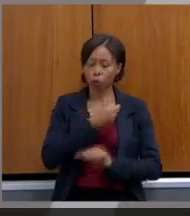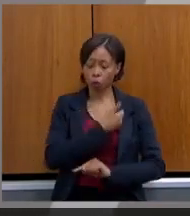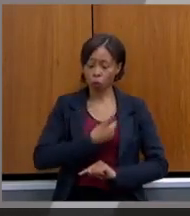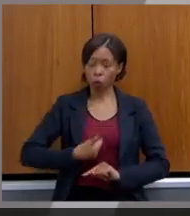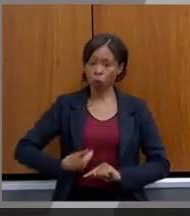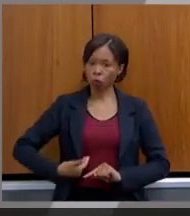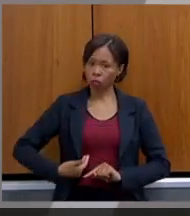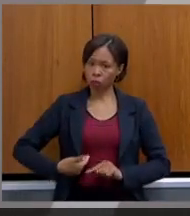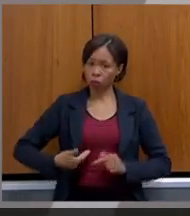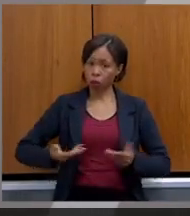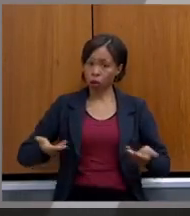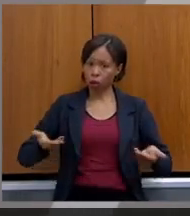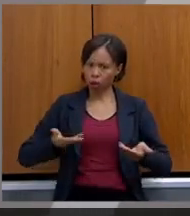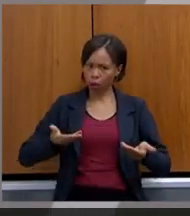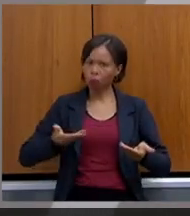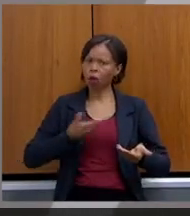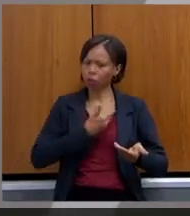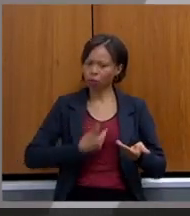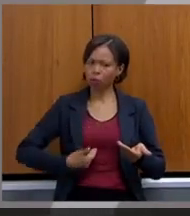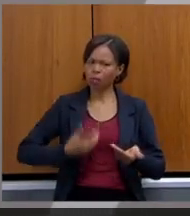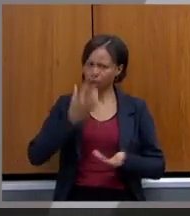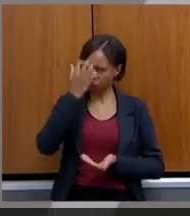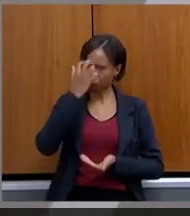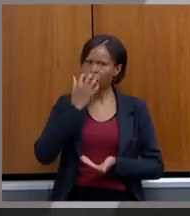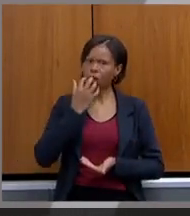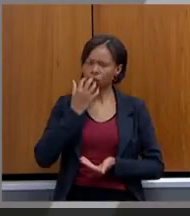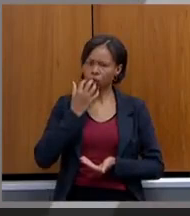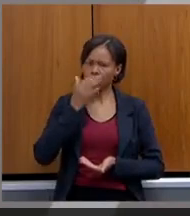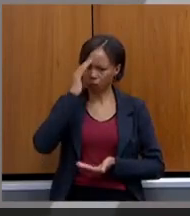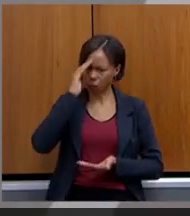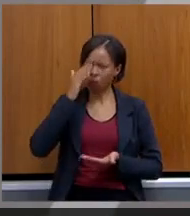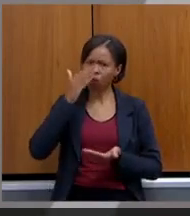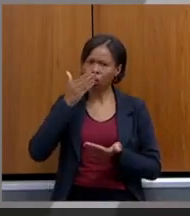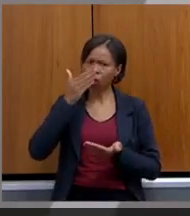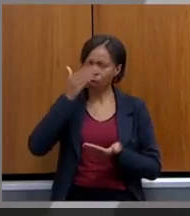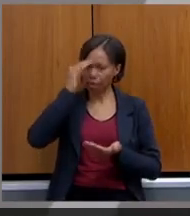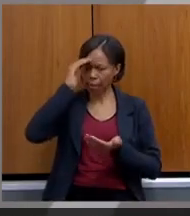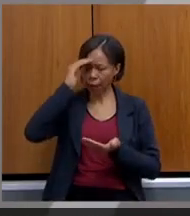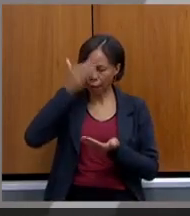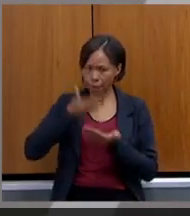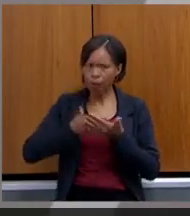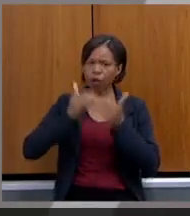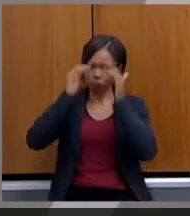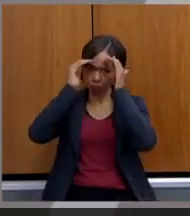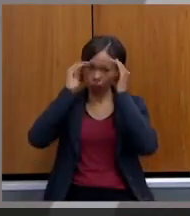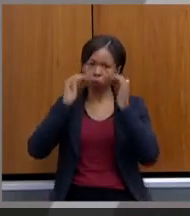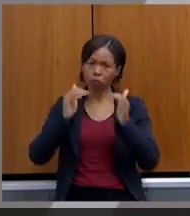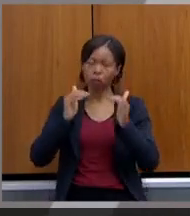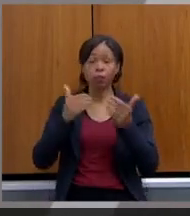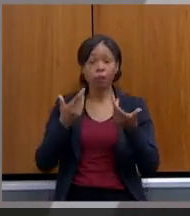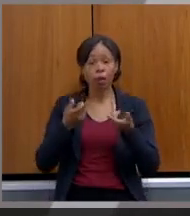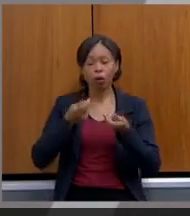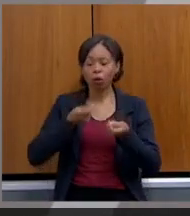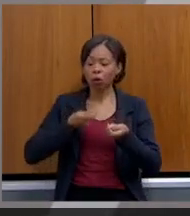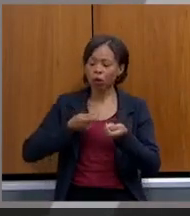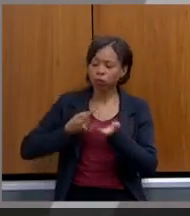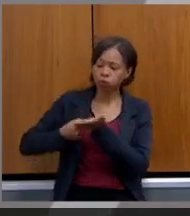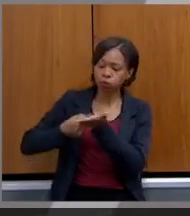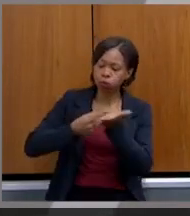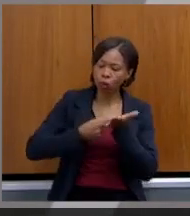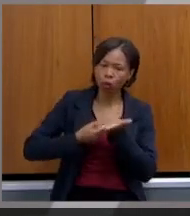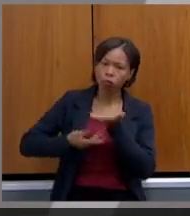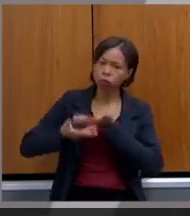sério muito sério então não tenho dúvida que vai acontecer e por isso as negociações querido muito bem